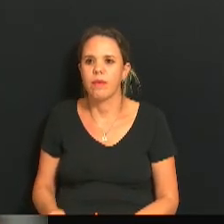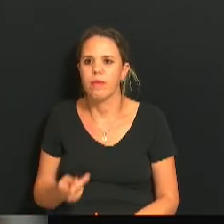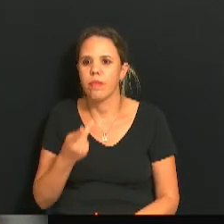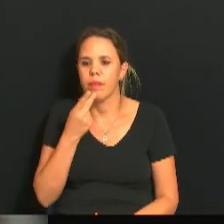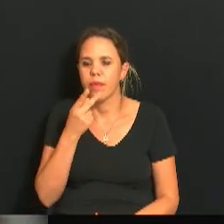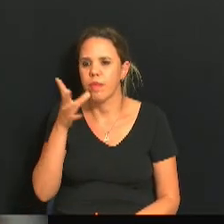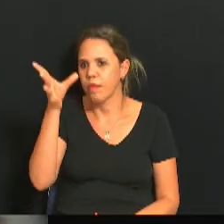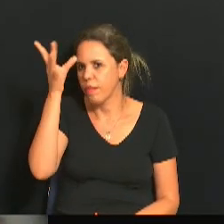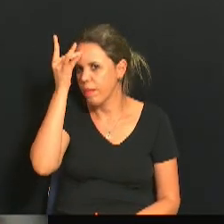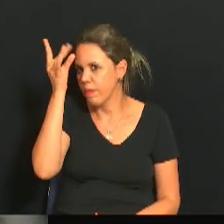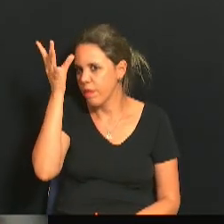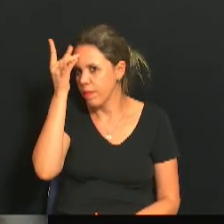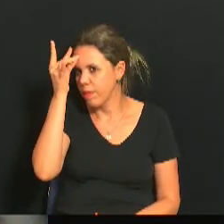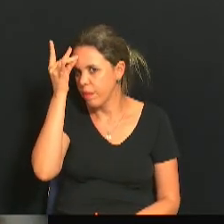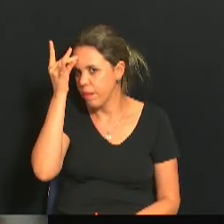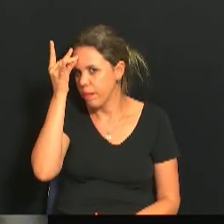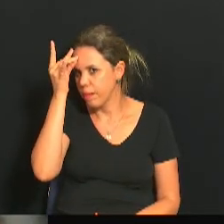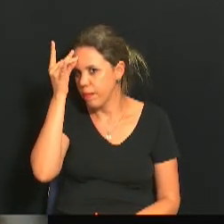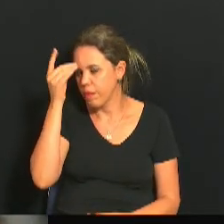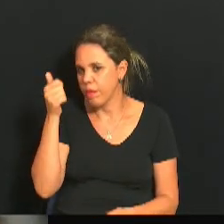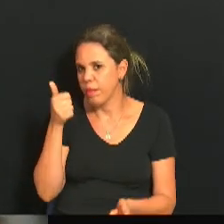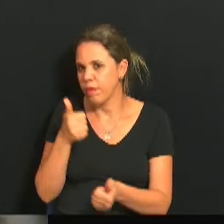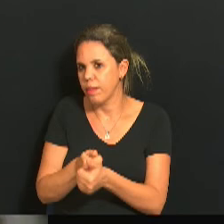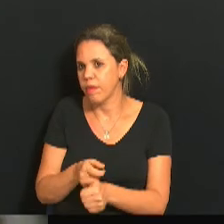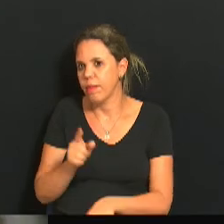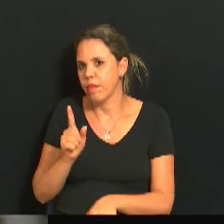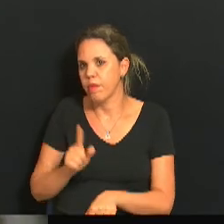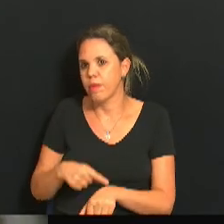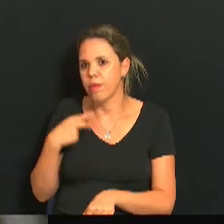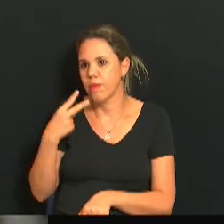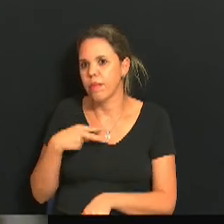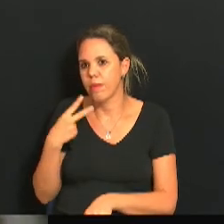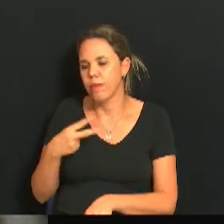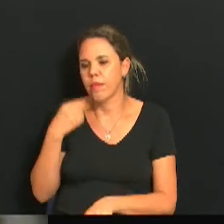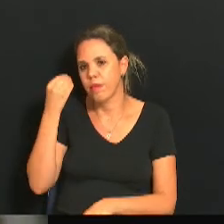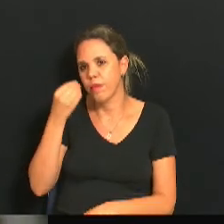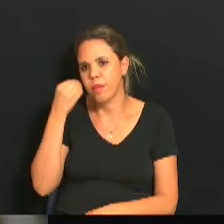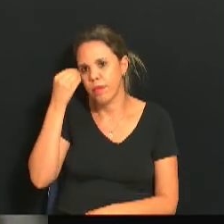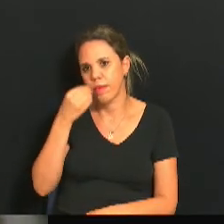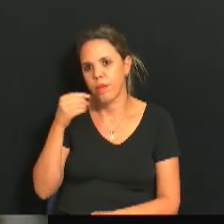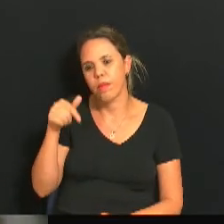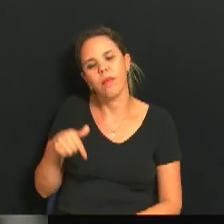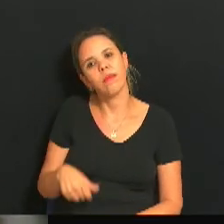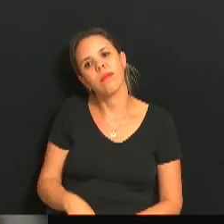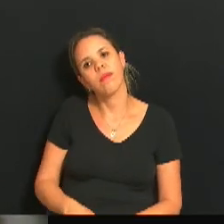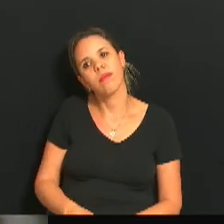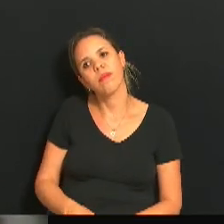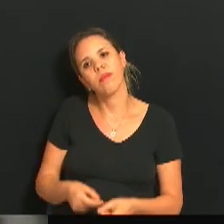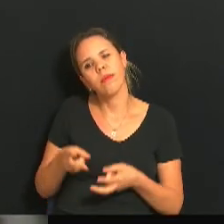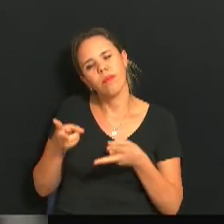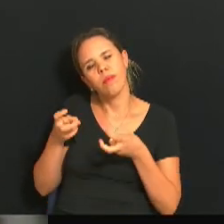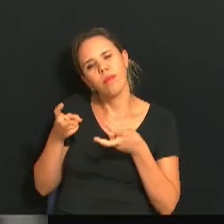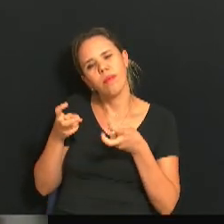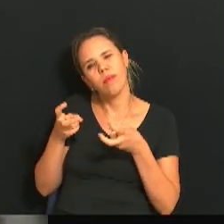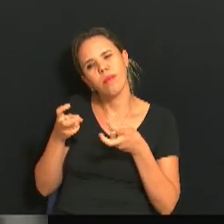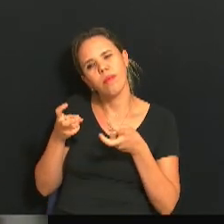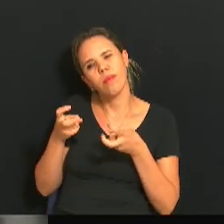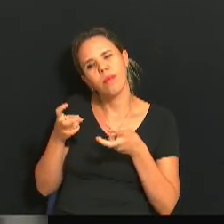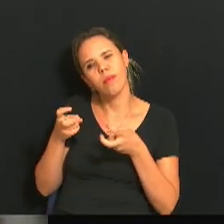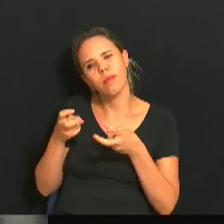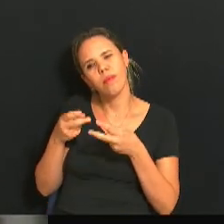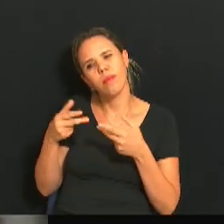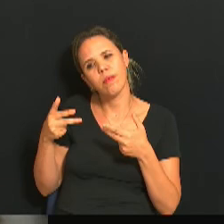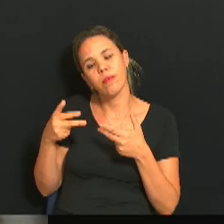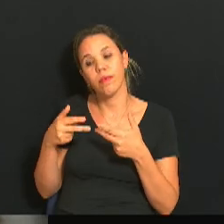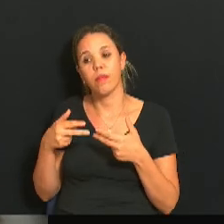coisa que eu aprendi pouco tempo os jogadores mais experientes aqui é observar algumas